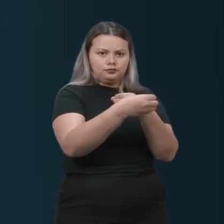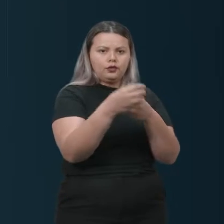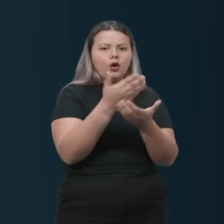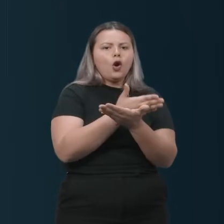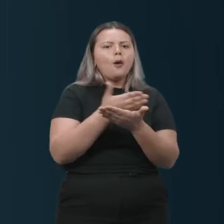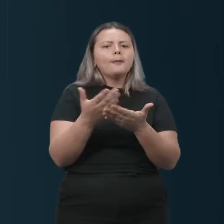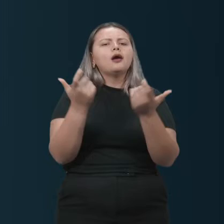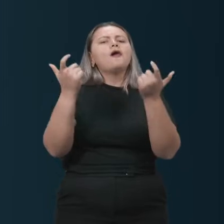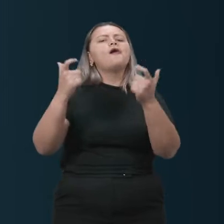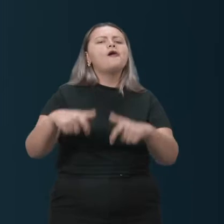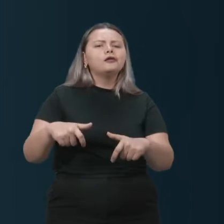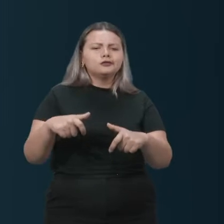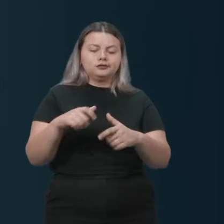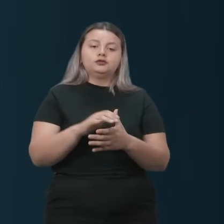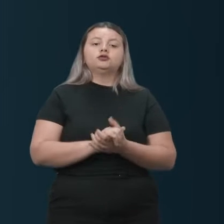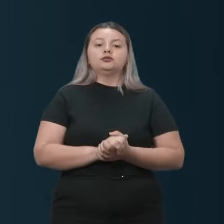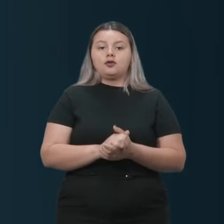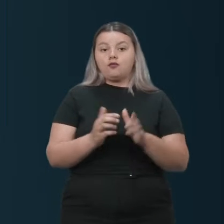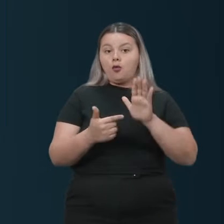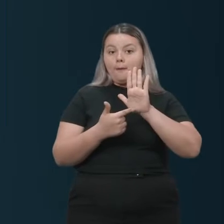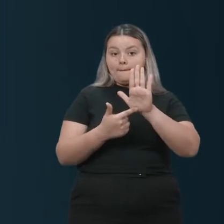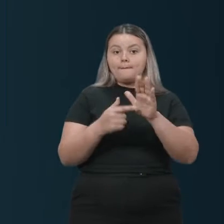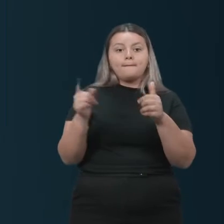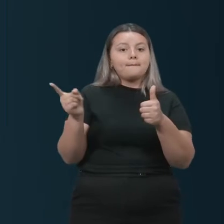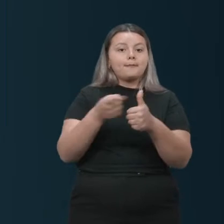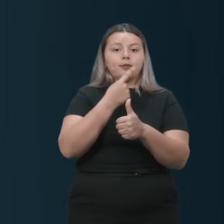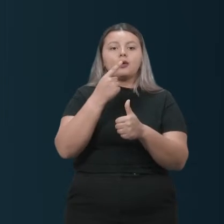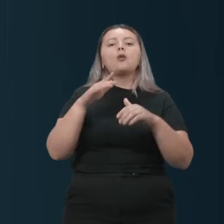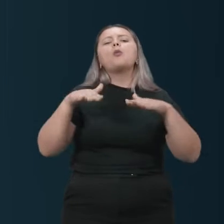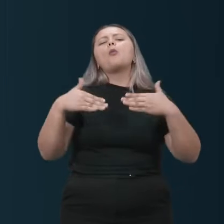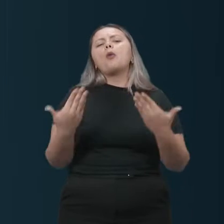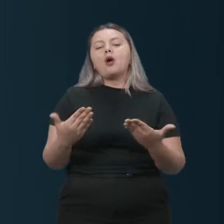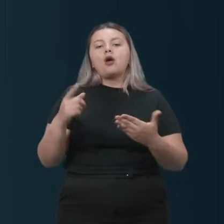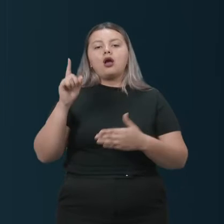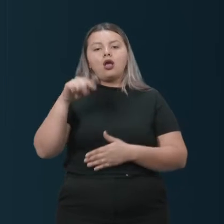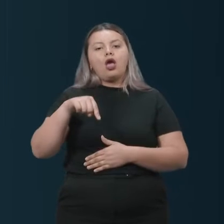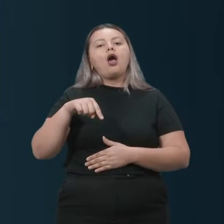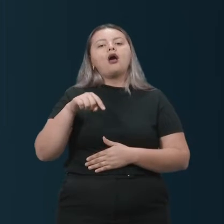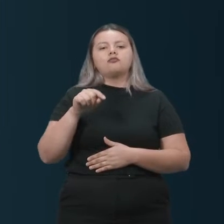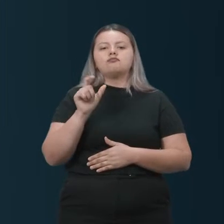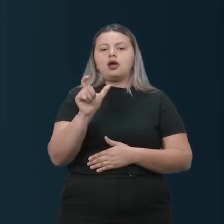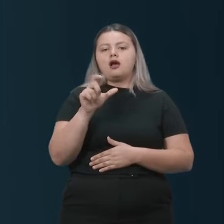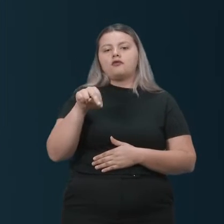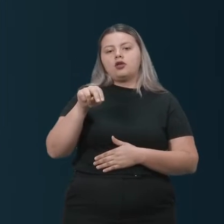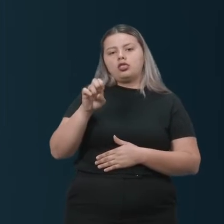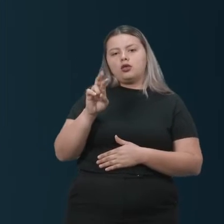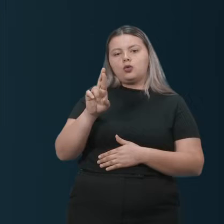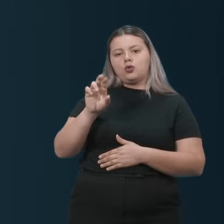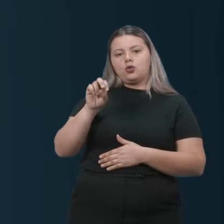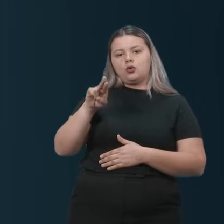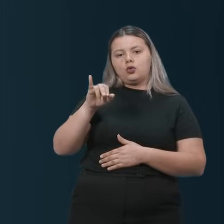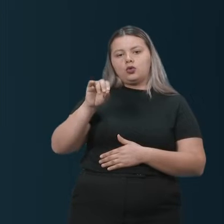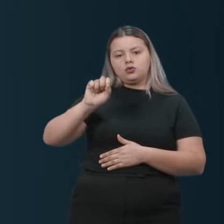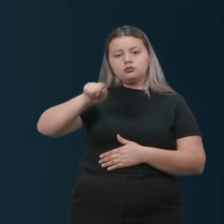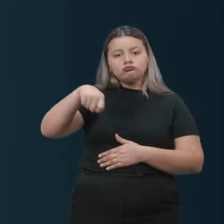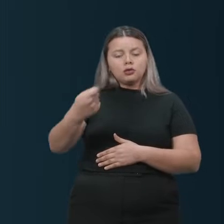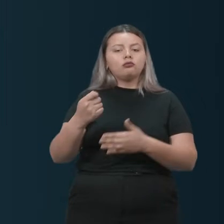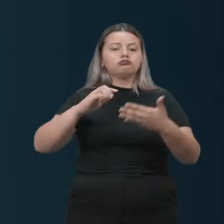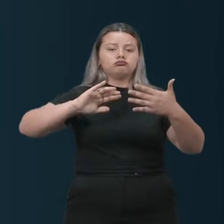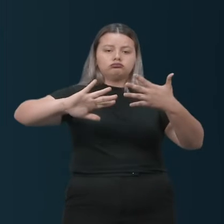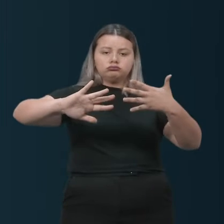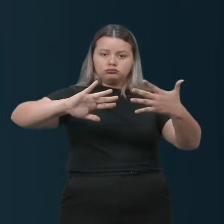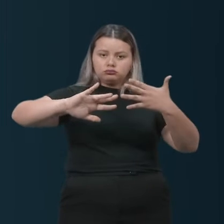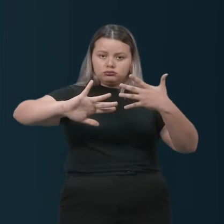para formar o tecido nervoso. Eu vou começar falando sobre o primeiro deles, que são os neurônios.